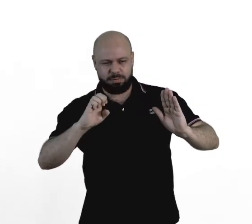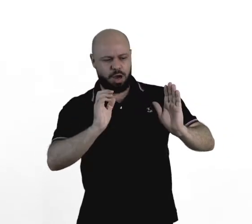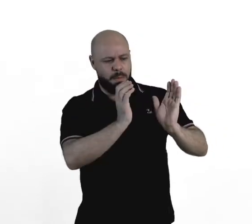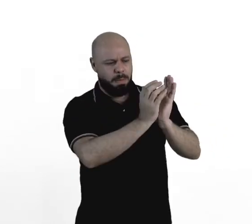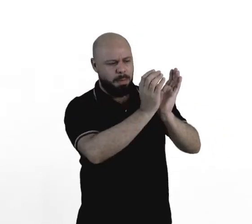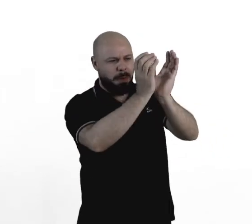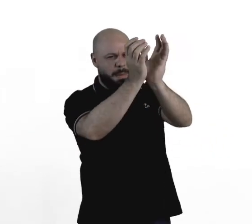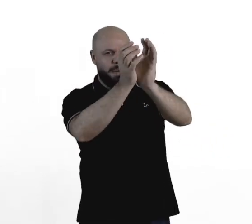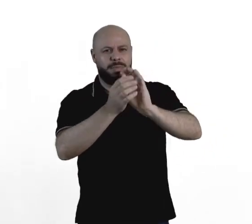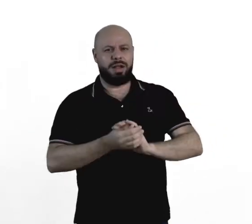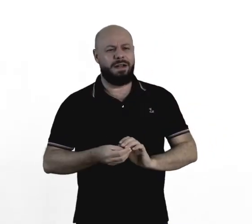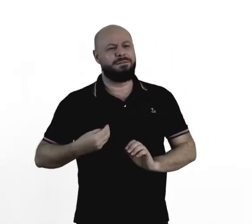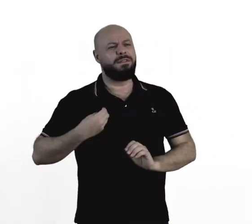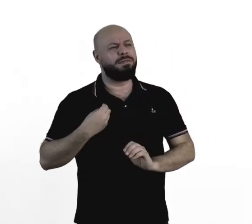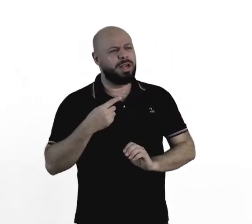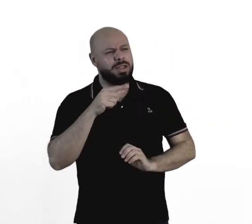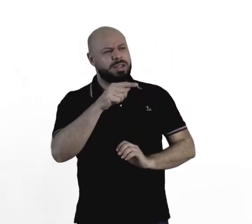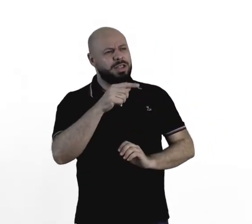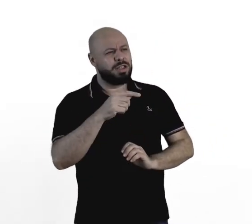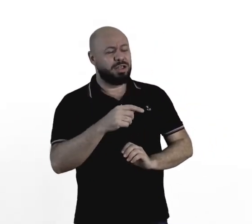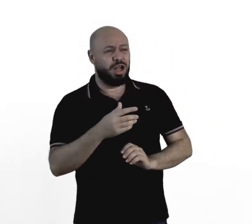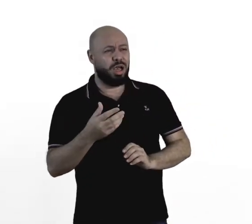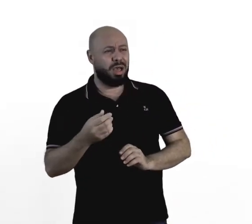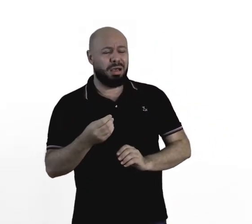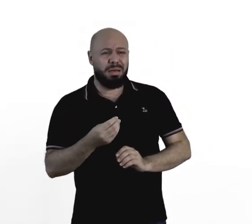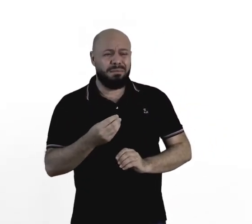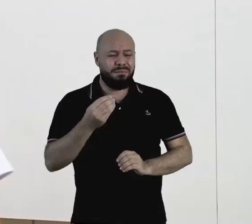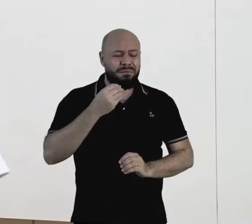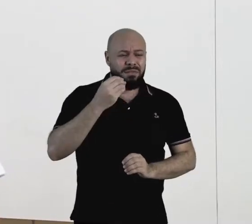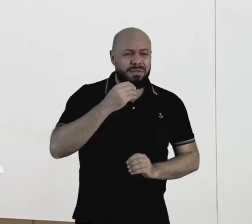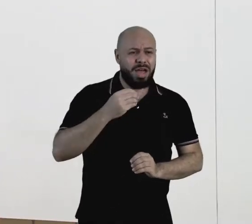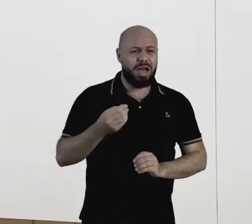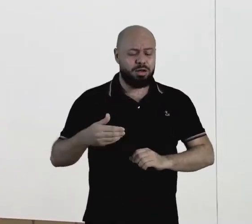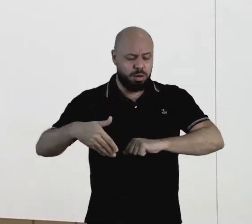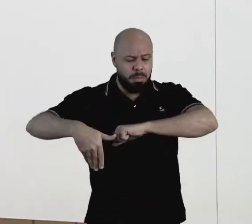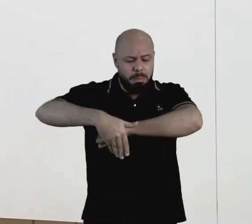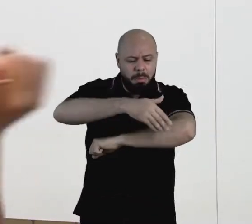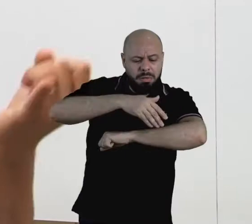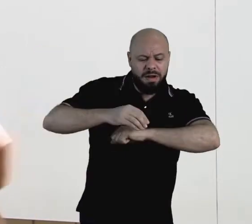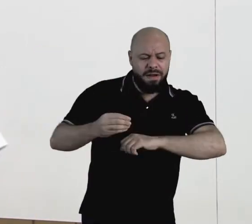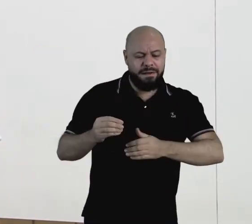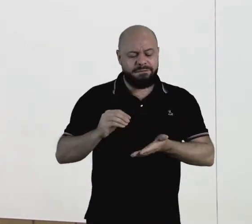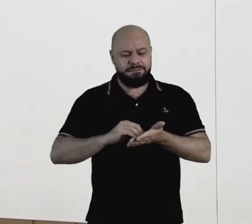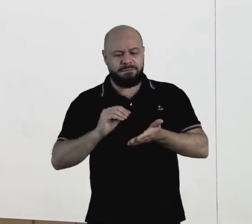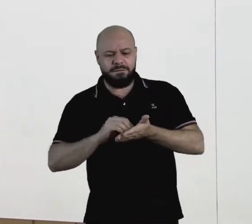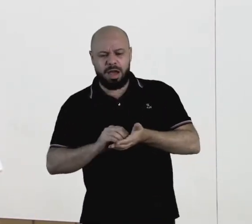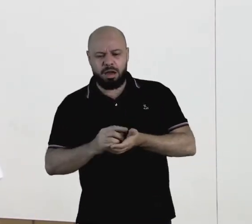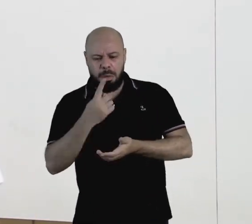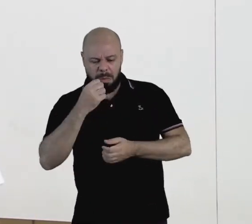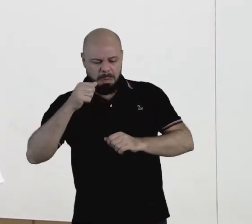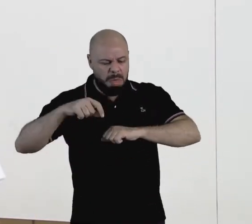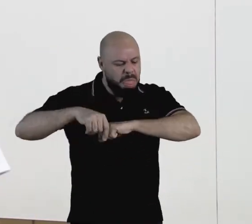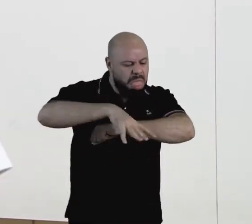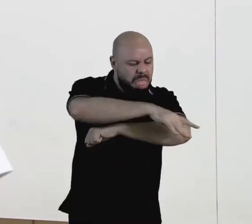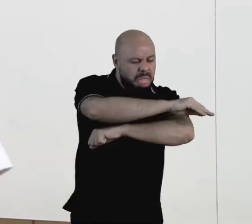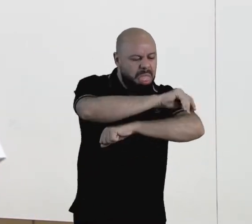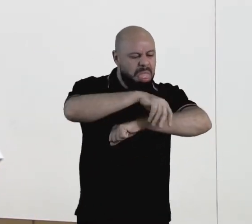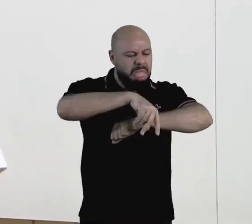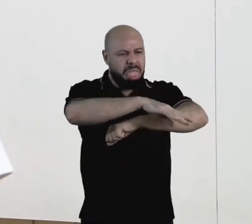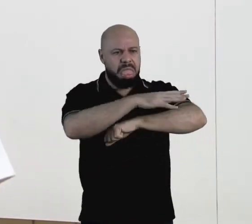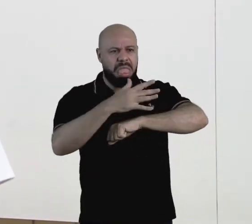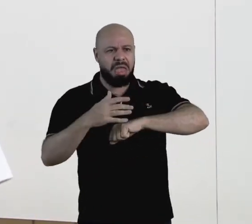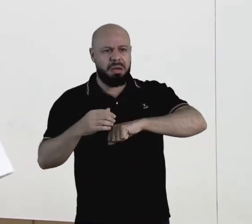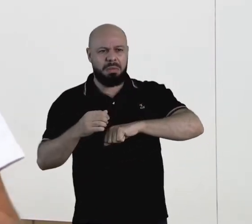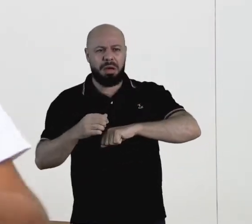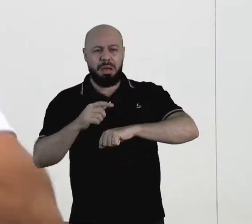comunidades, eles viviam em condições extremamente precárias. Saneamento básico praticamente não tinha. Coleta